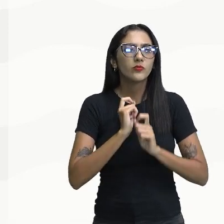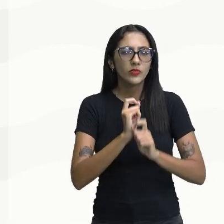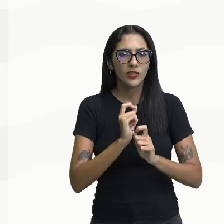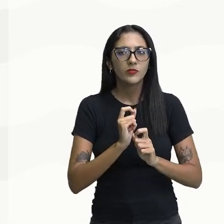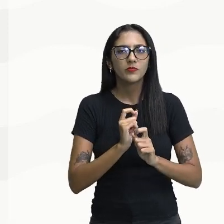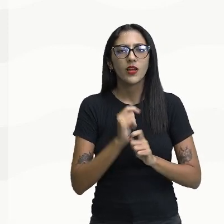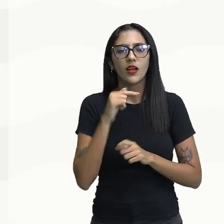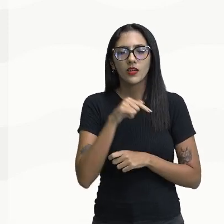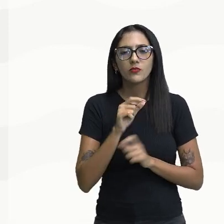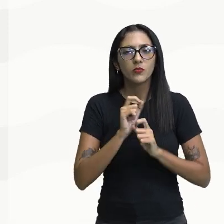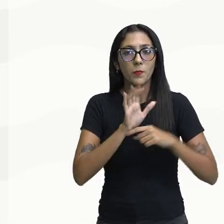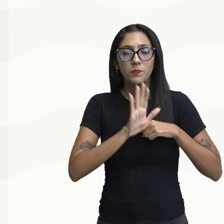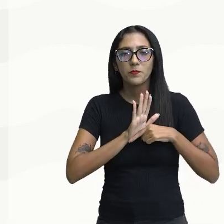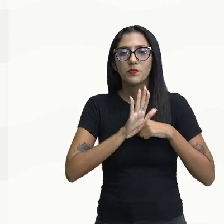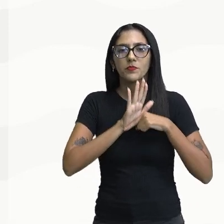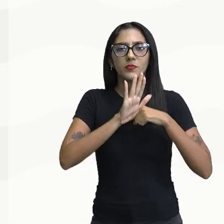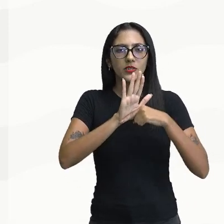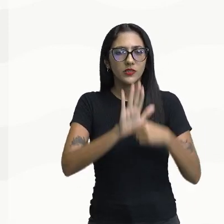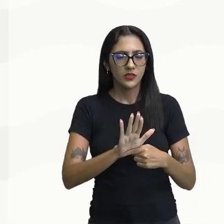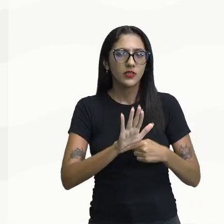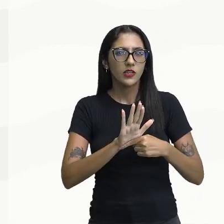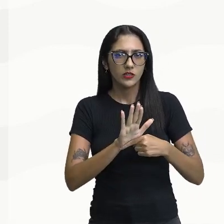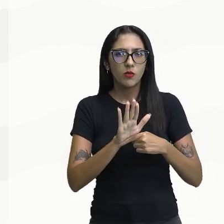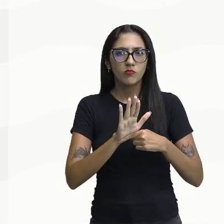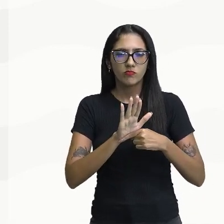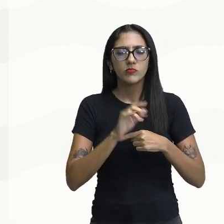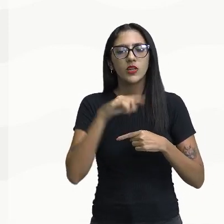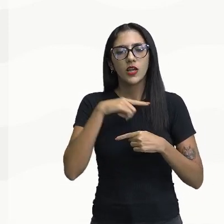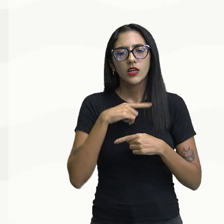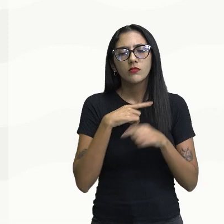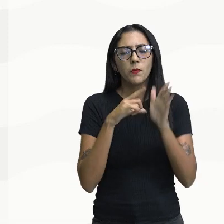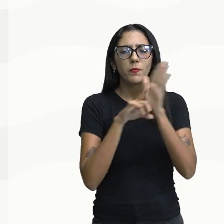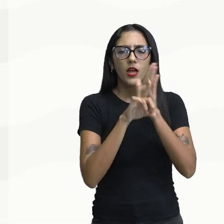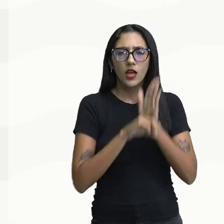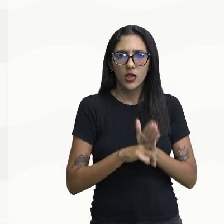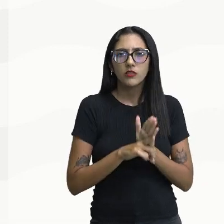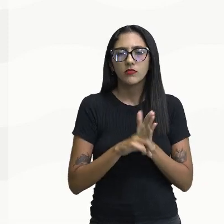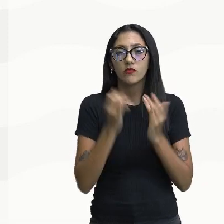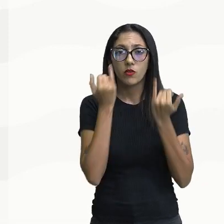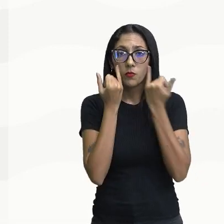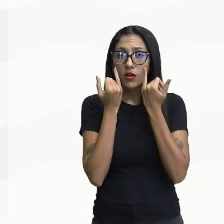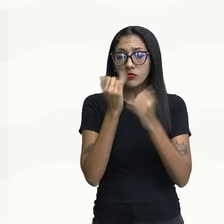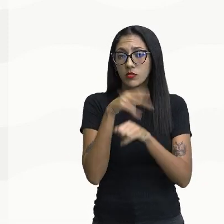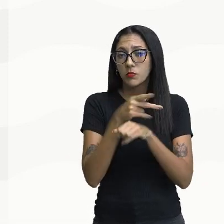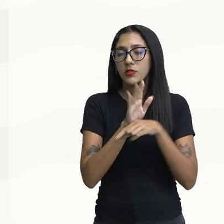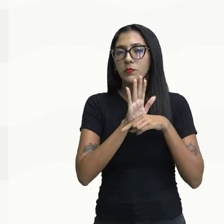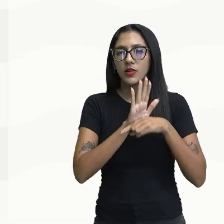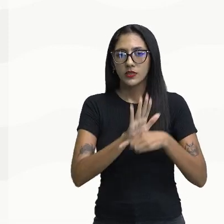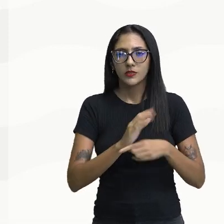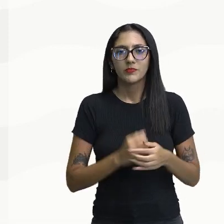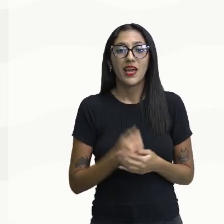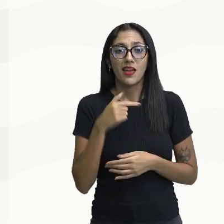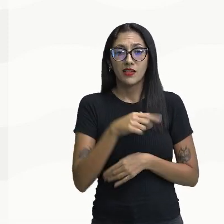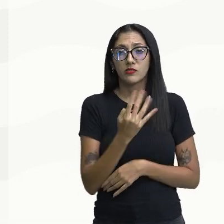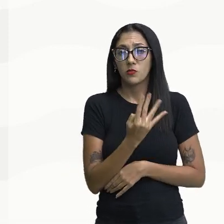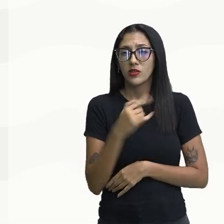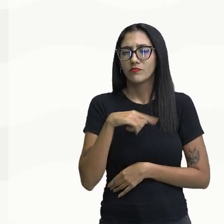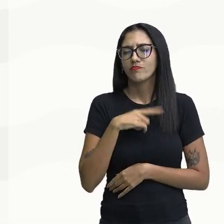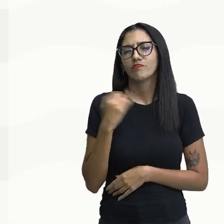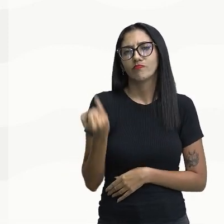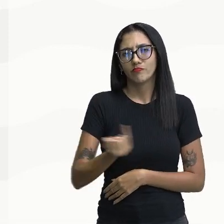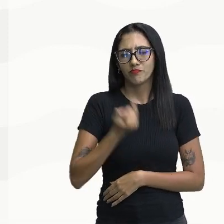nessa parte, professora Manuela, que é a apresentação de resultados. E essa etapa, ela é